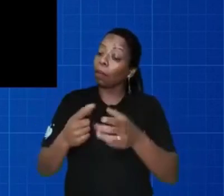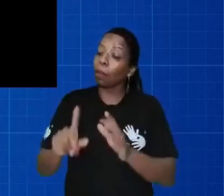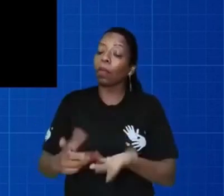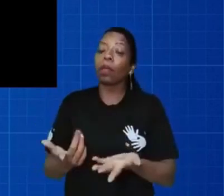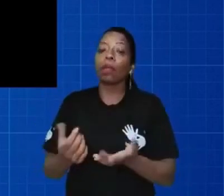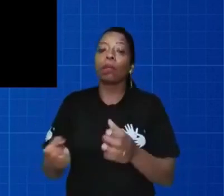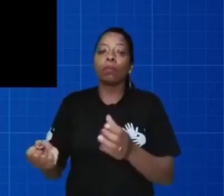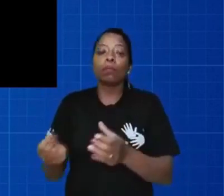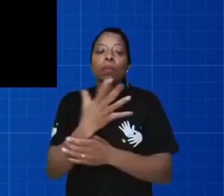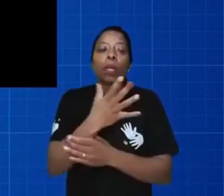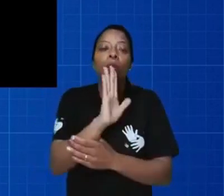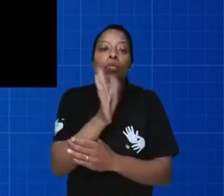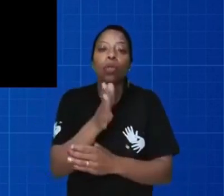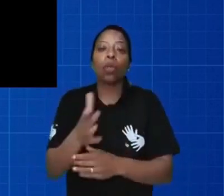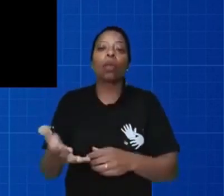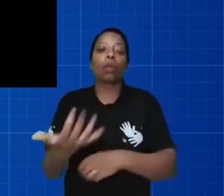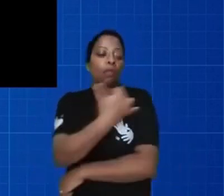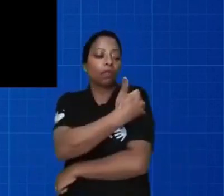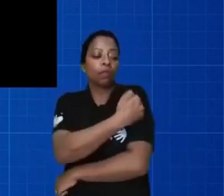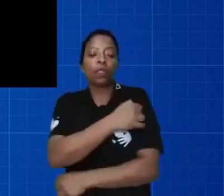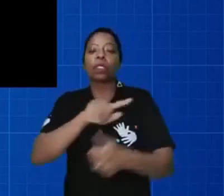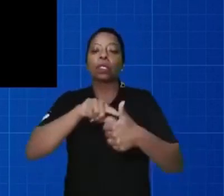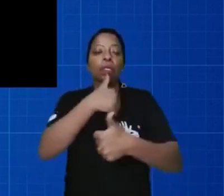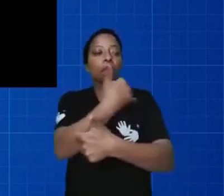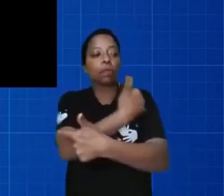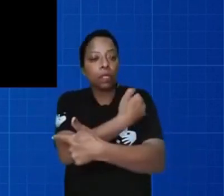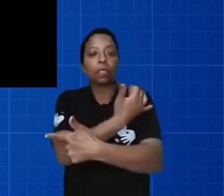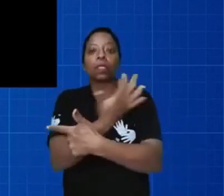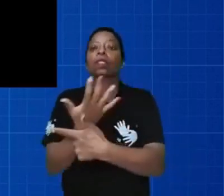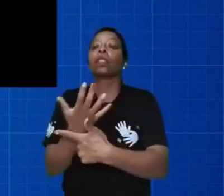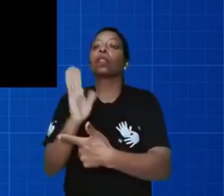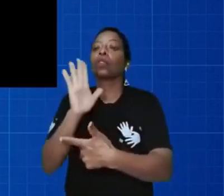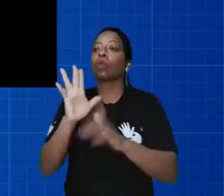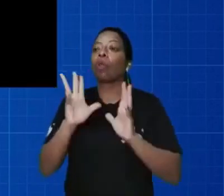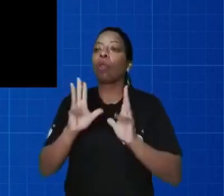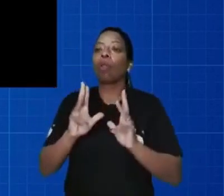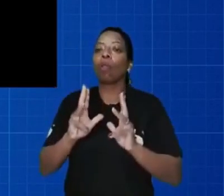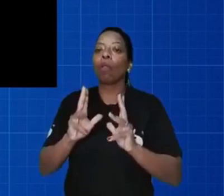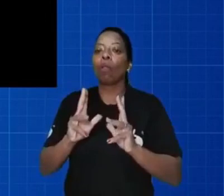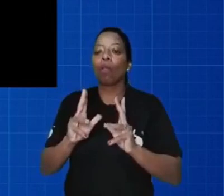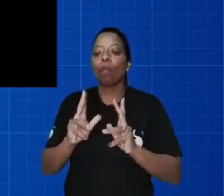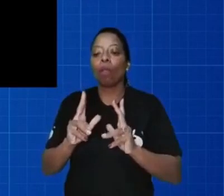da doença diminuindo e os casos que ocorriam com sintomas bem mais leves.